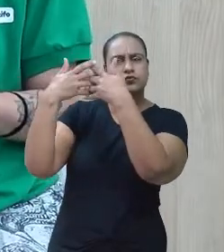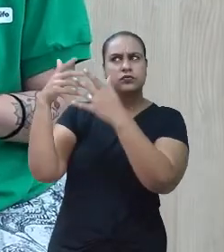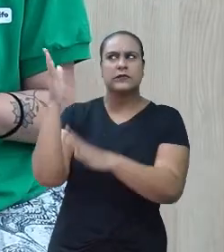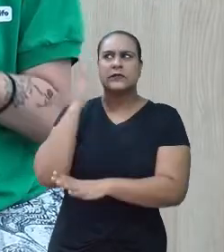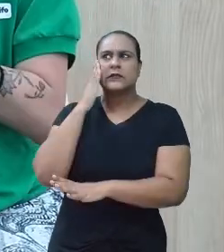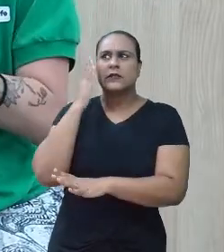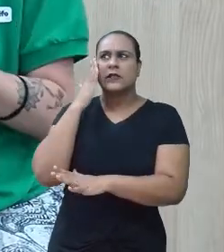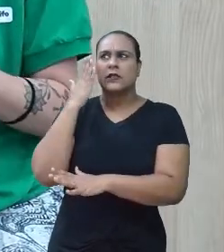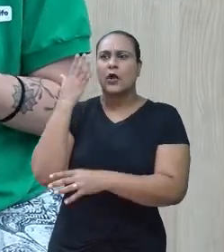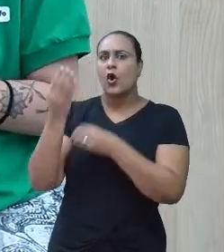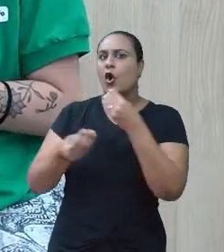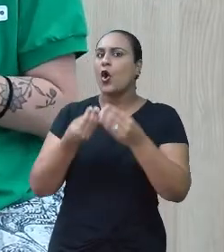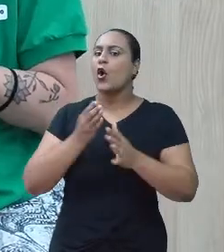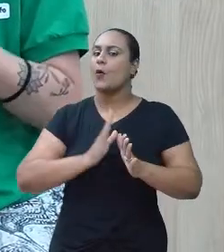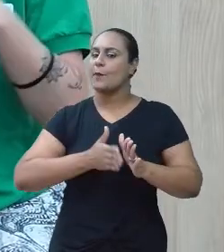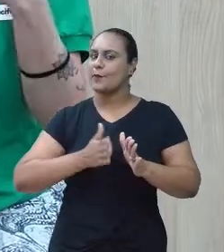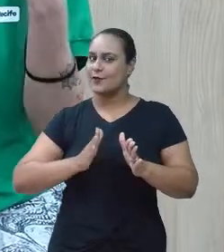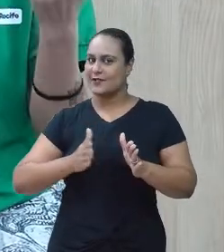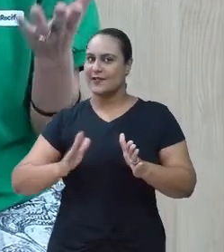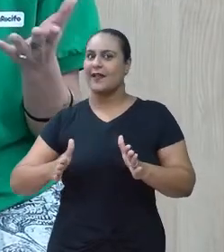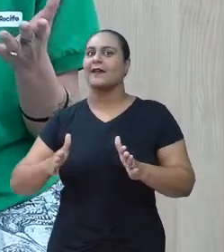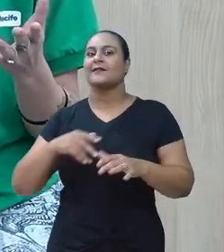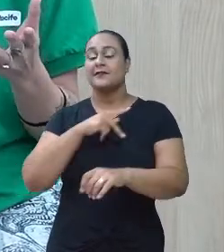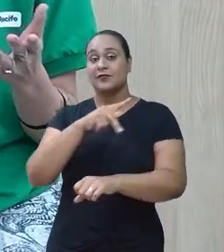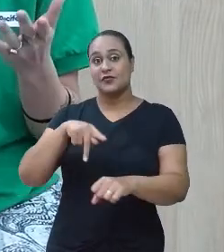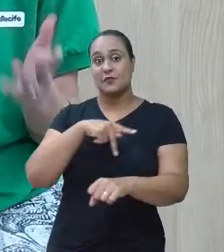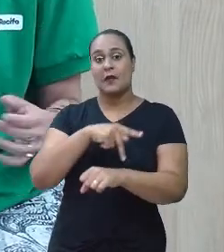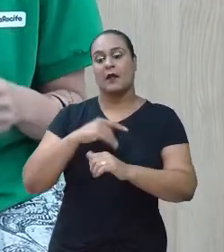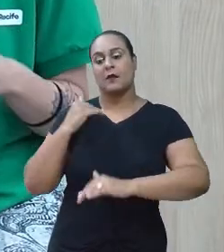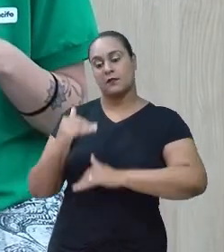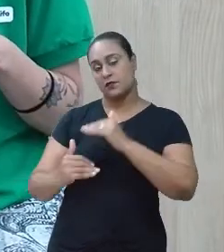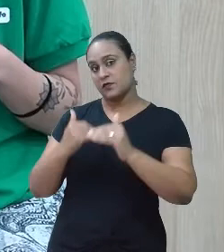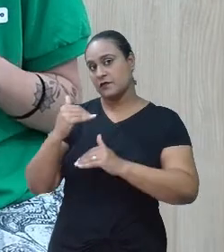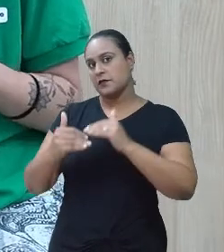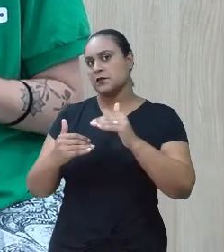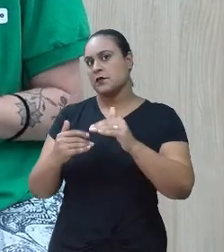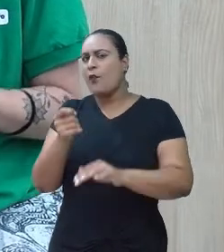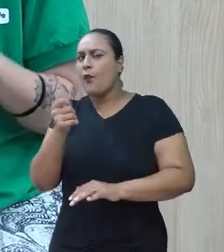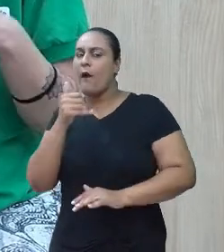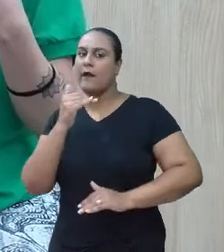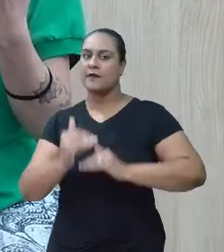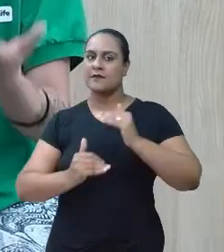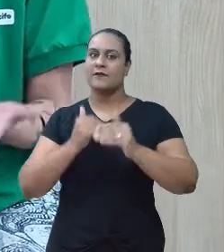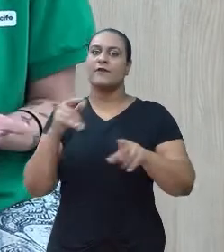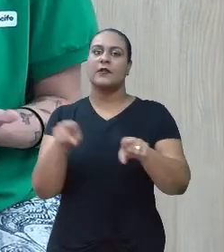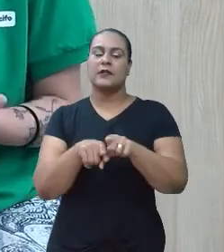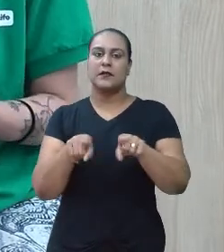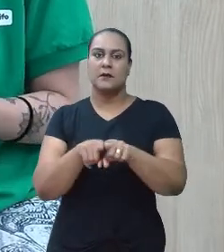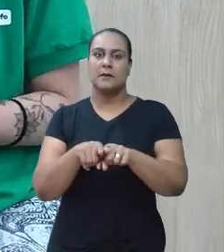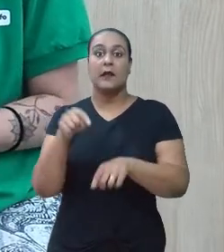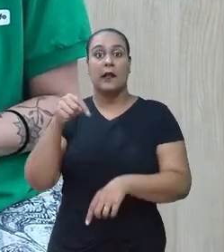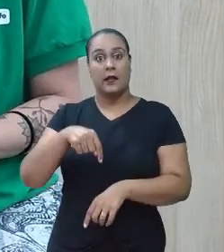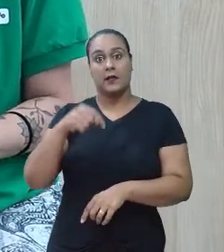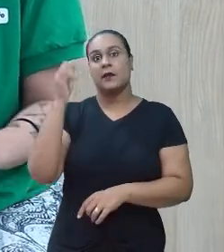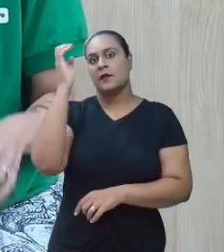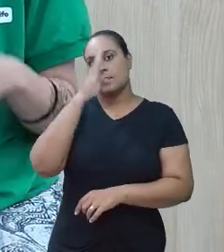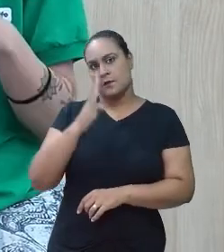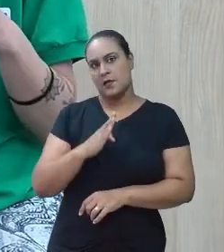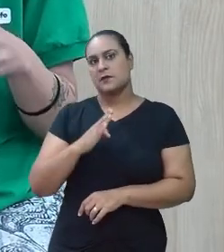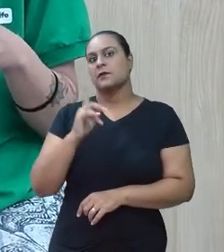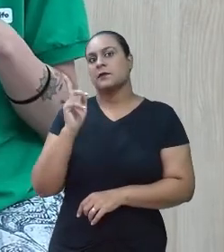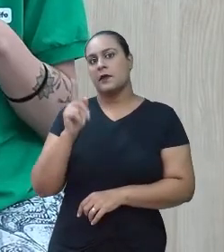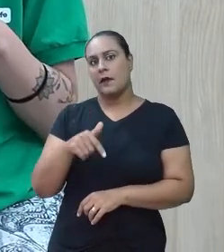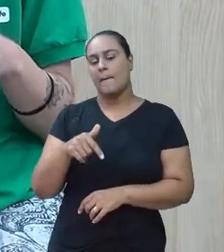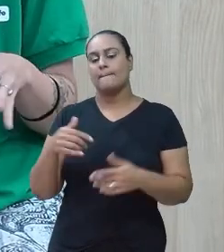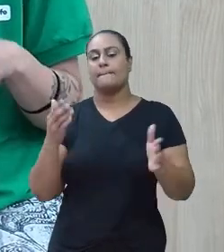Entender como se deu esse processo nos países desenvolvidos, subdesenvolvidos, o caso aqui do Brasil, né? Esse processo